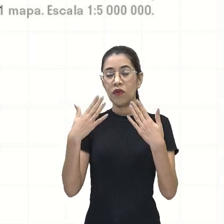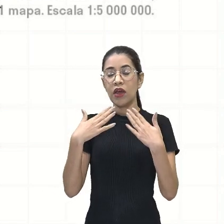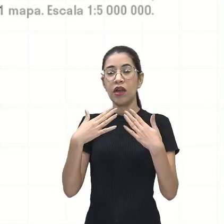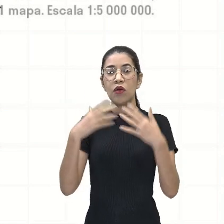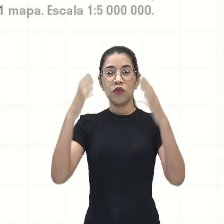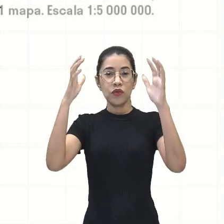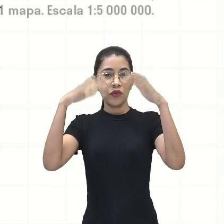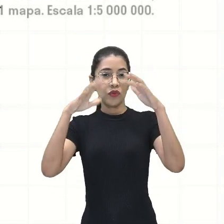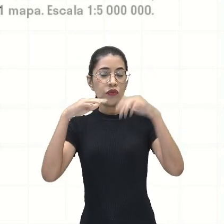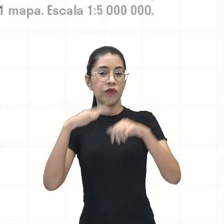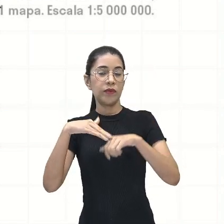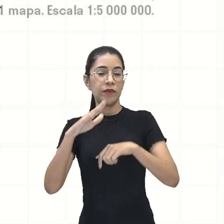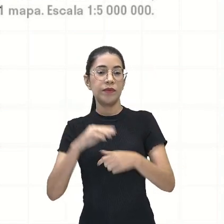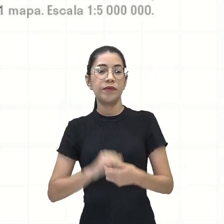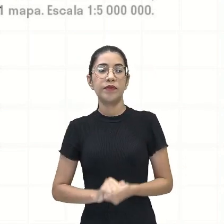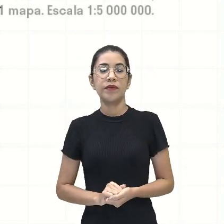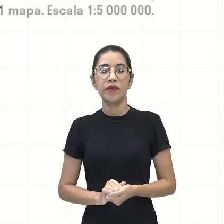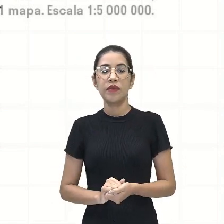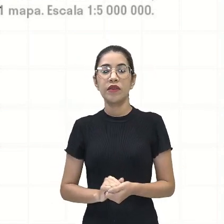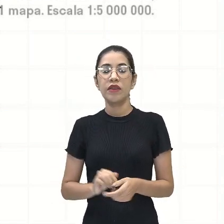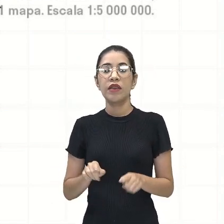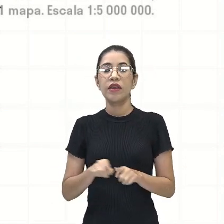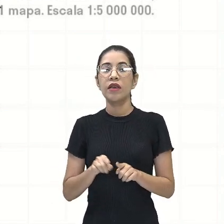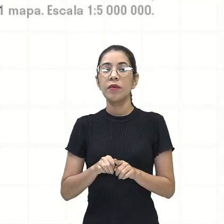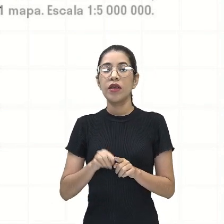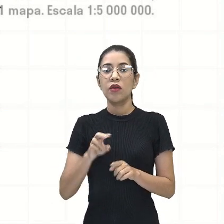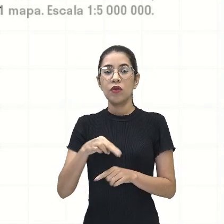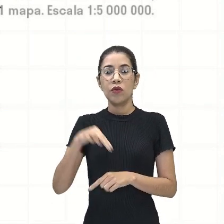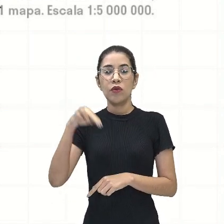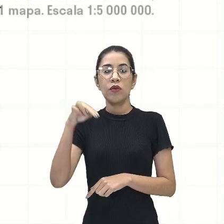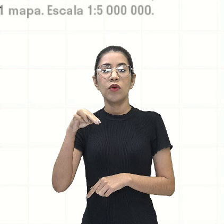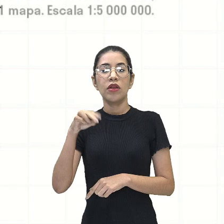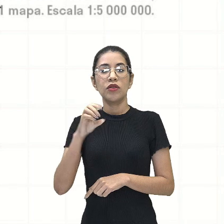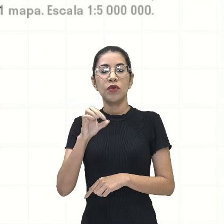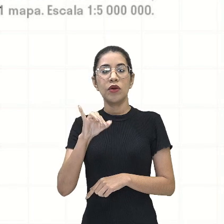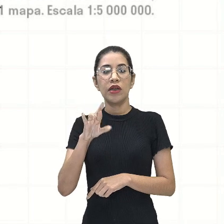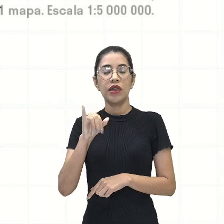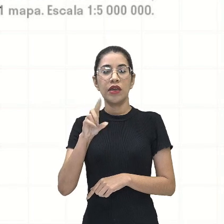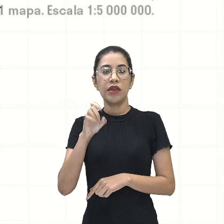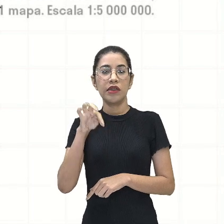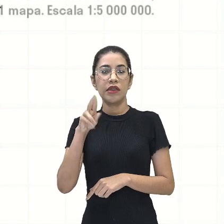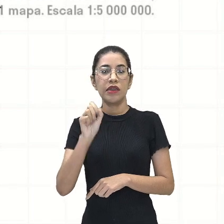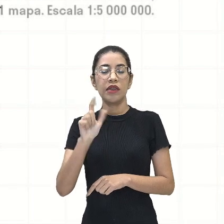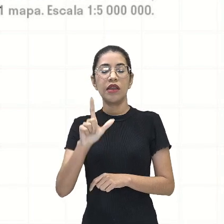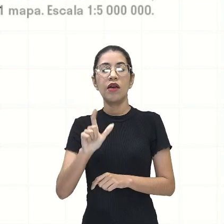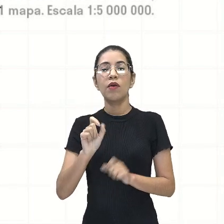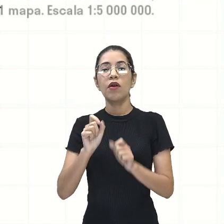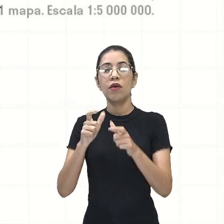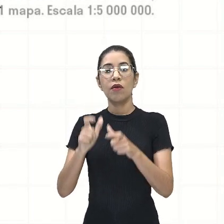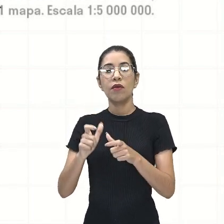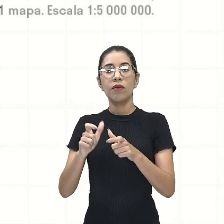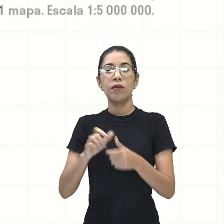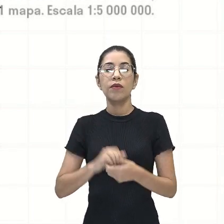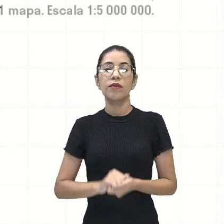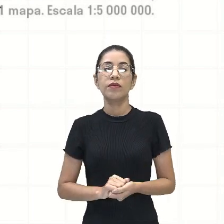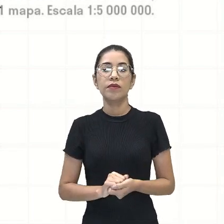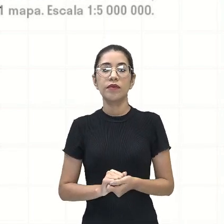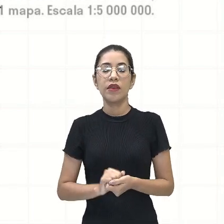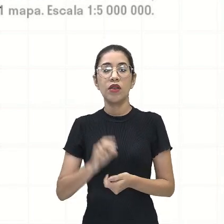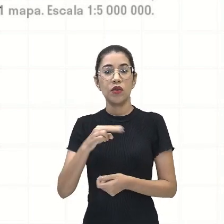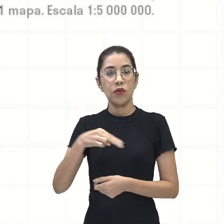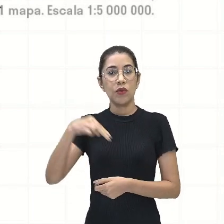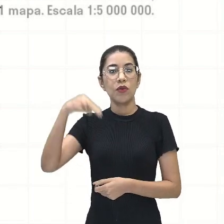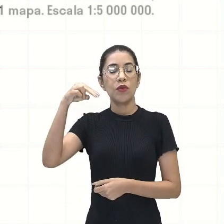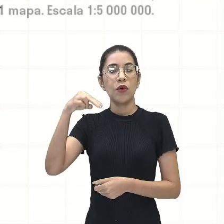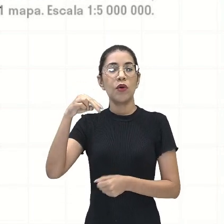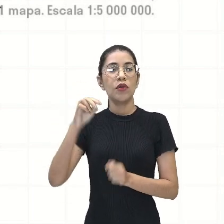clima tropical nordeste oriental, ele se localiza aí na região nordeste,